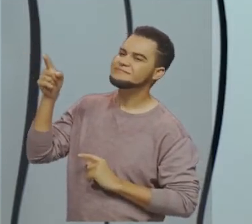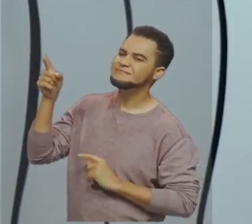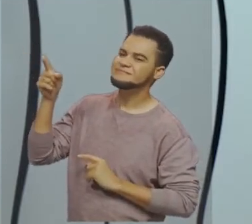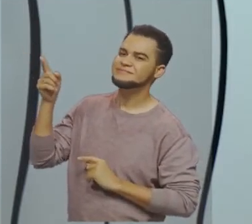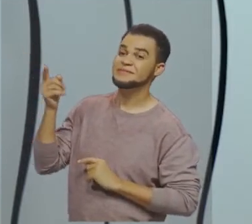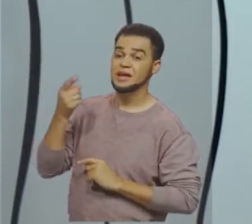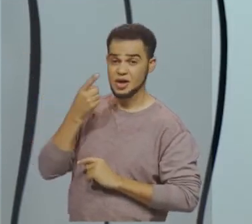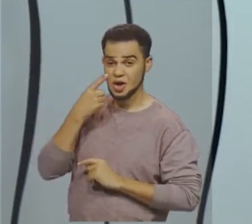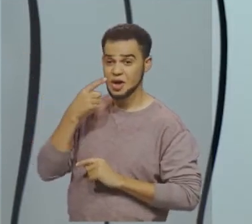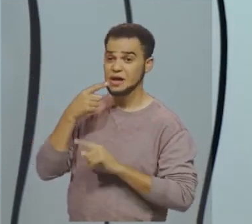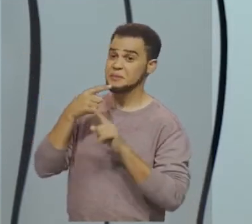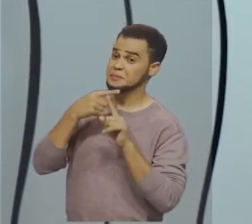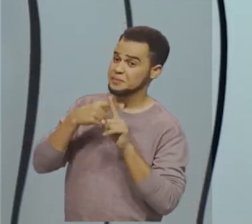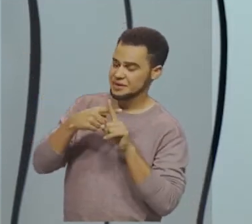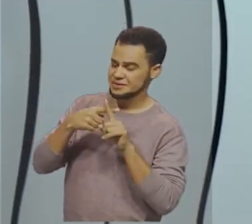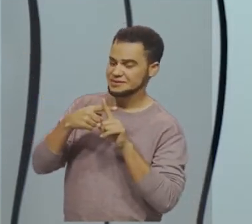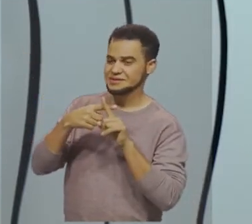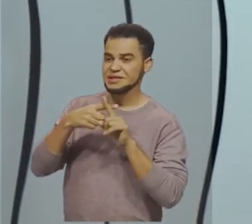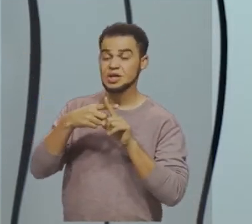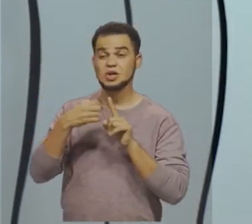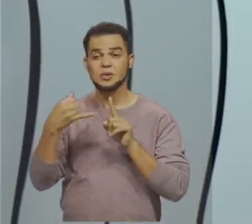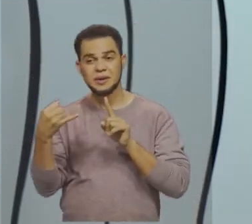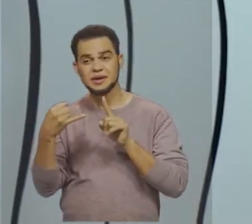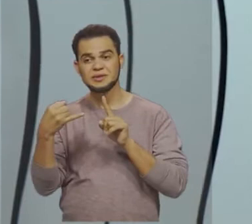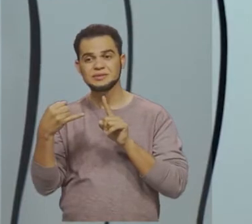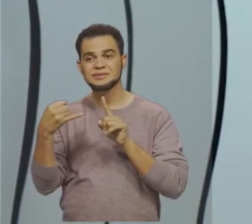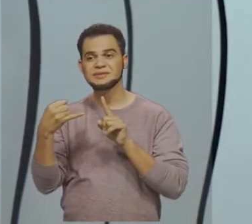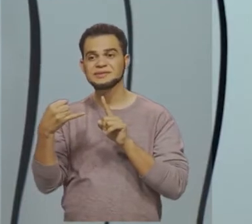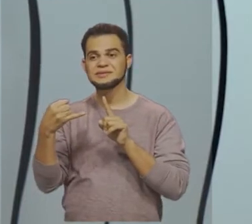Menos. E mais com menos?